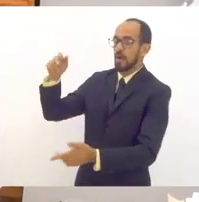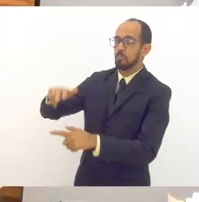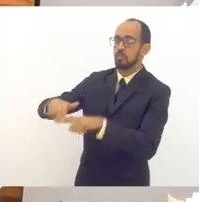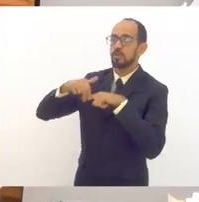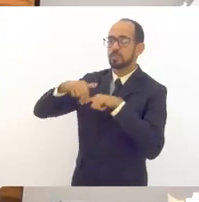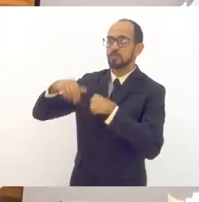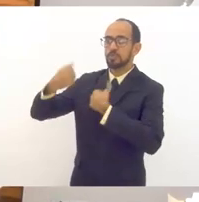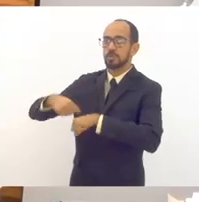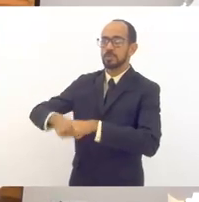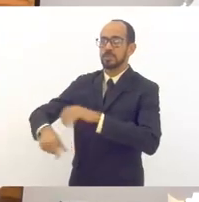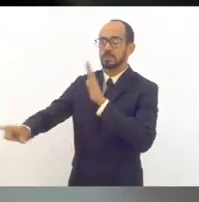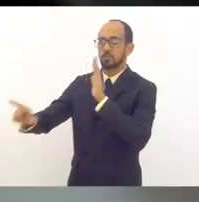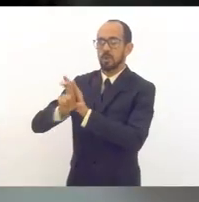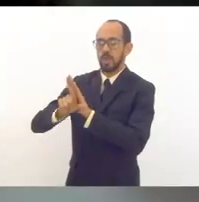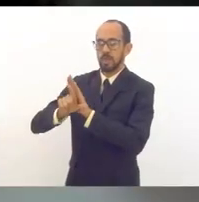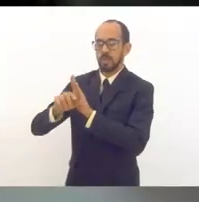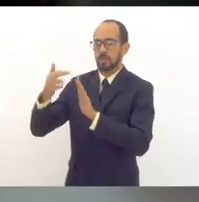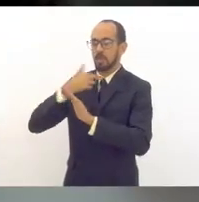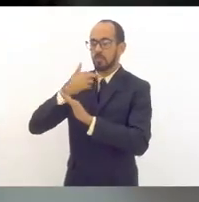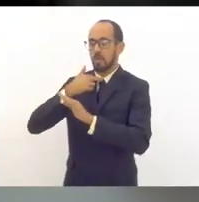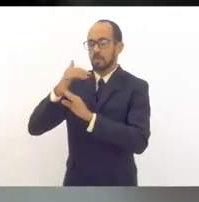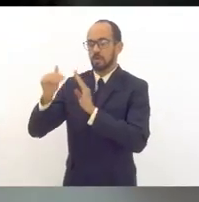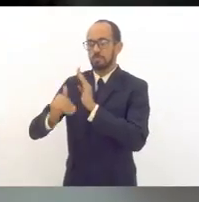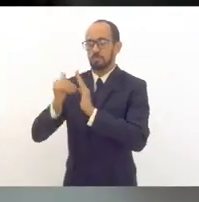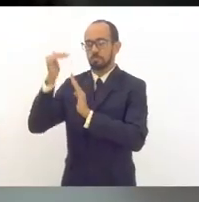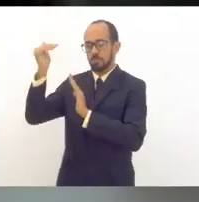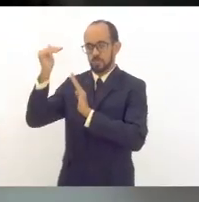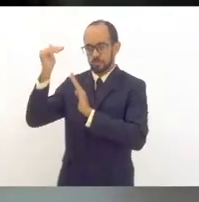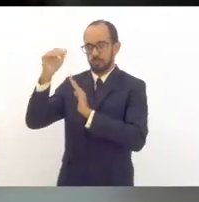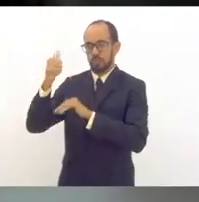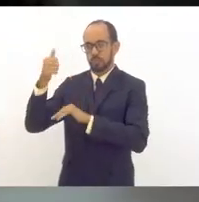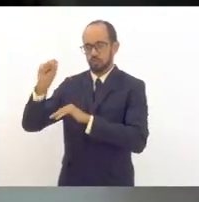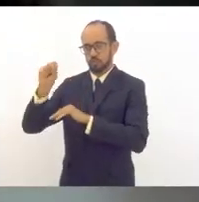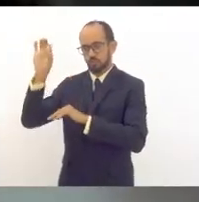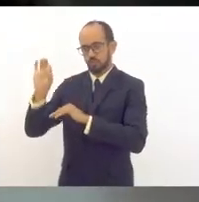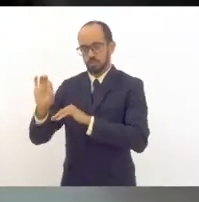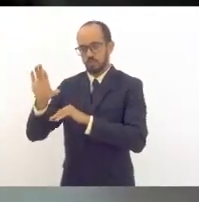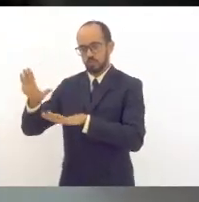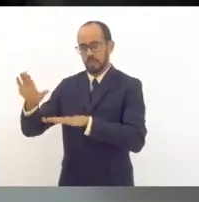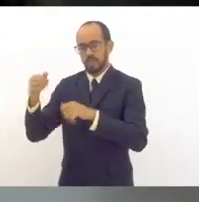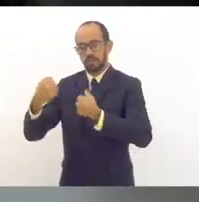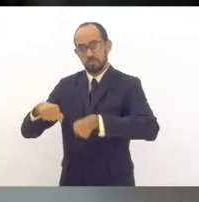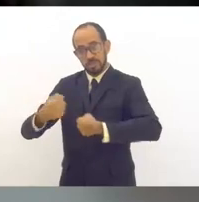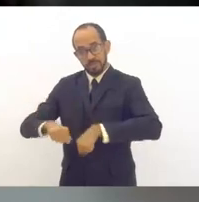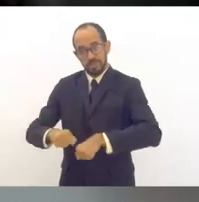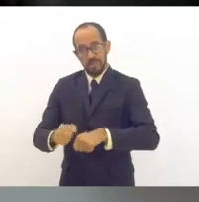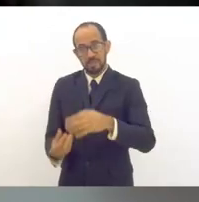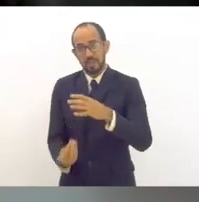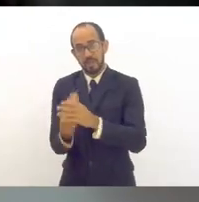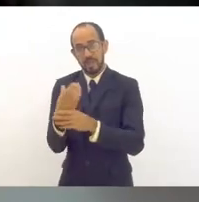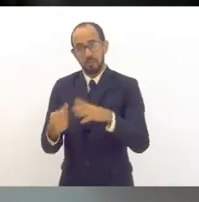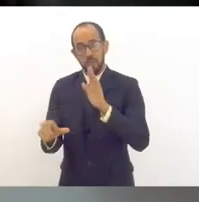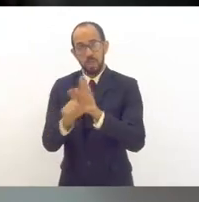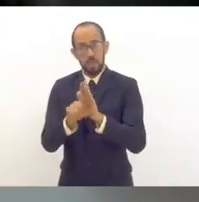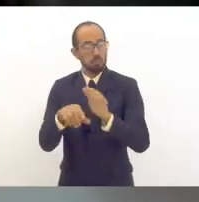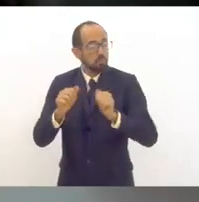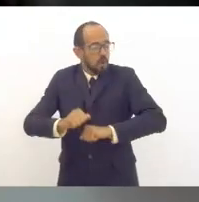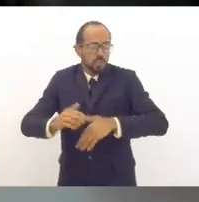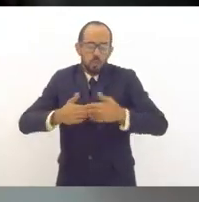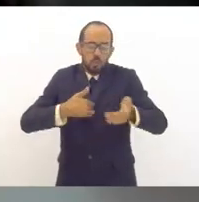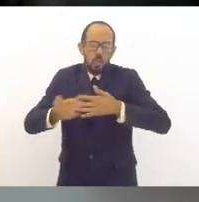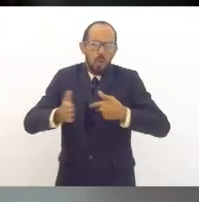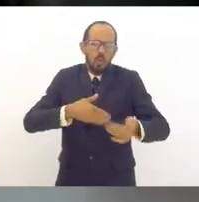por lei não pode ultrapassar 18% enquanto você está ali cumprimentar mas tem que disciplinar por lei pode ser 17 16,5